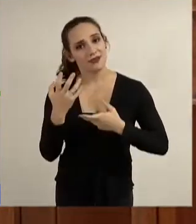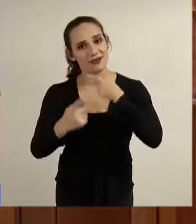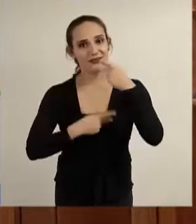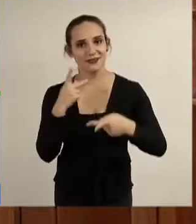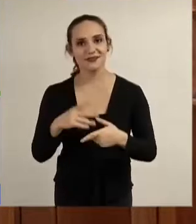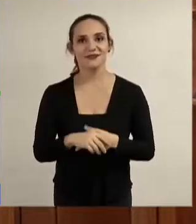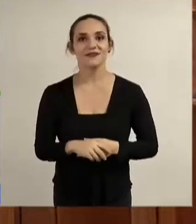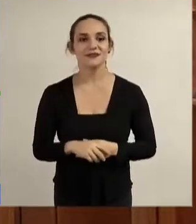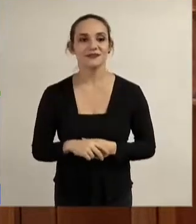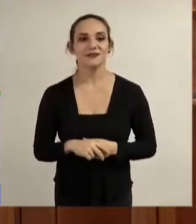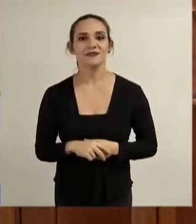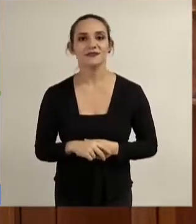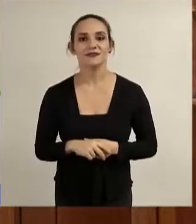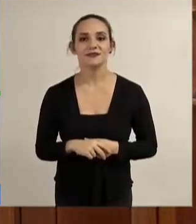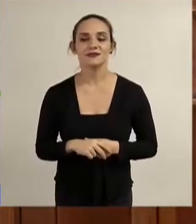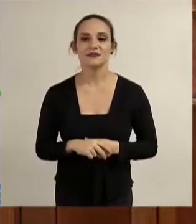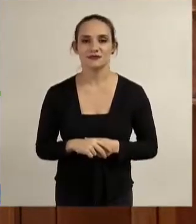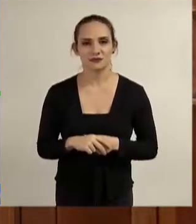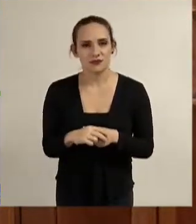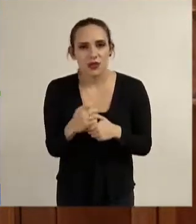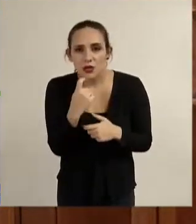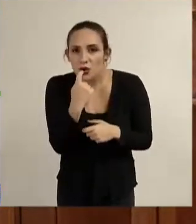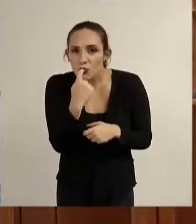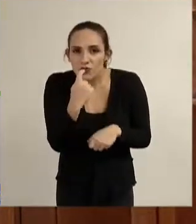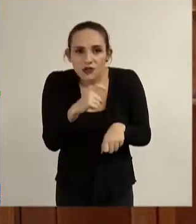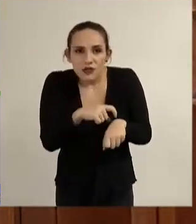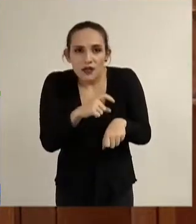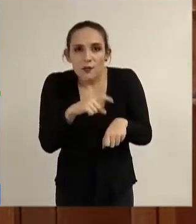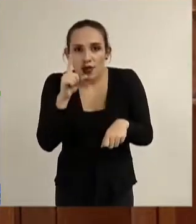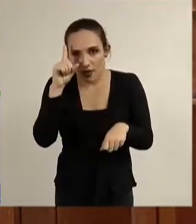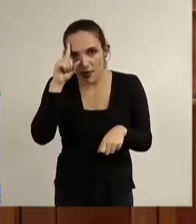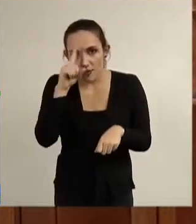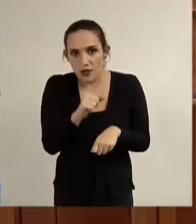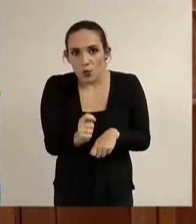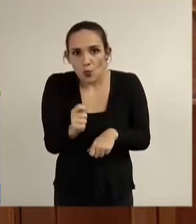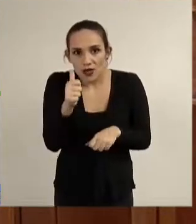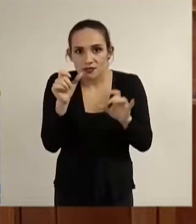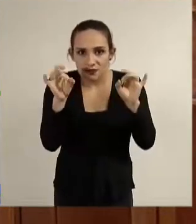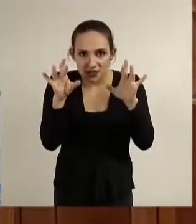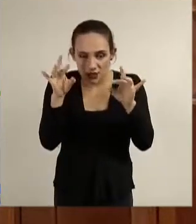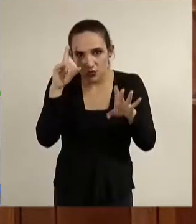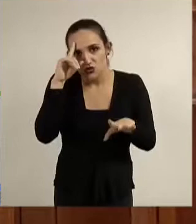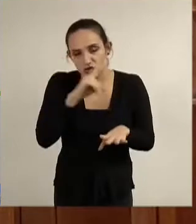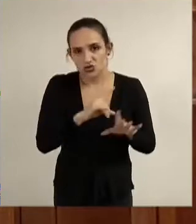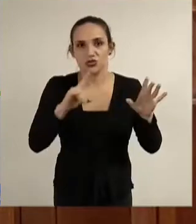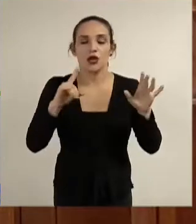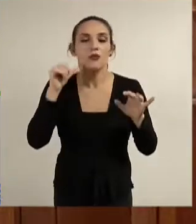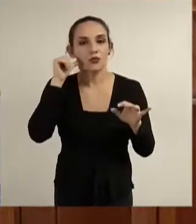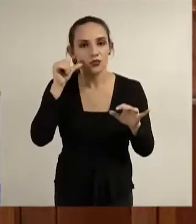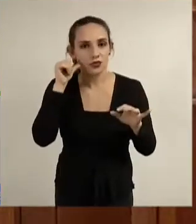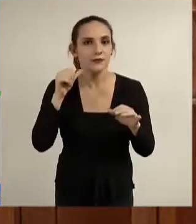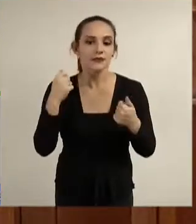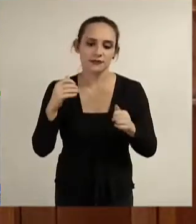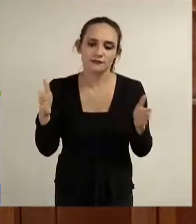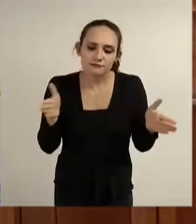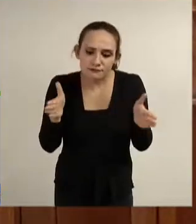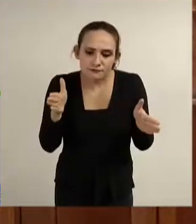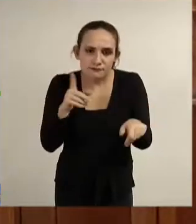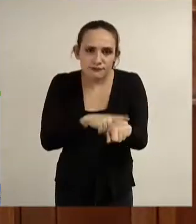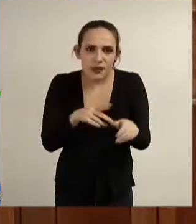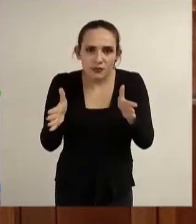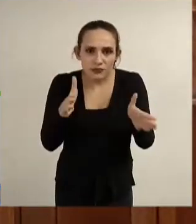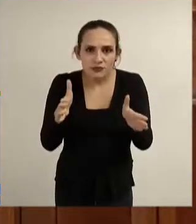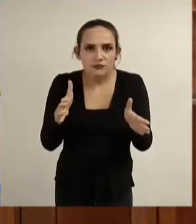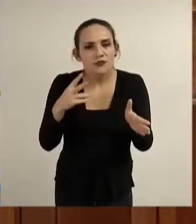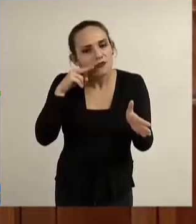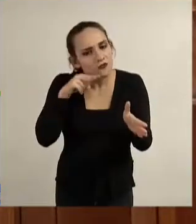nesses poucos dias que antecedem o Dia da Mulher, que nós possamos cada vez mais, no espaço curto de tempo,